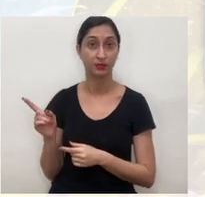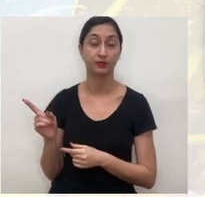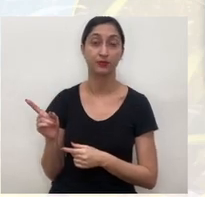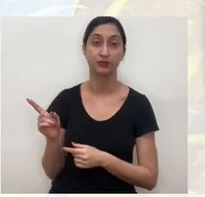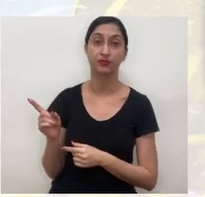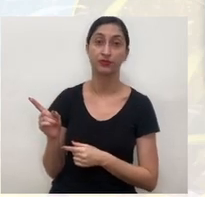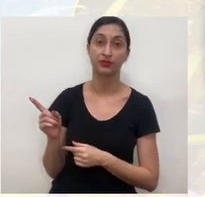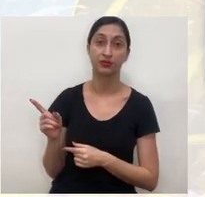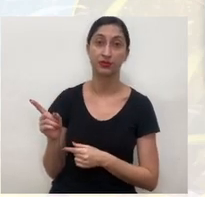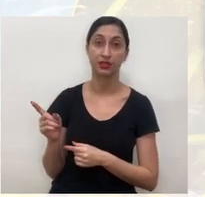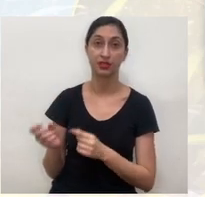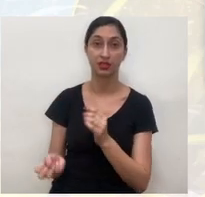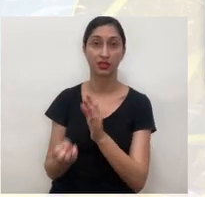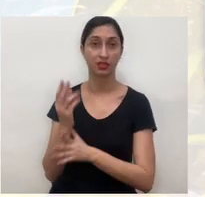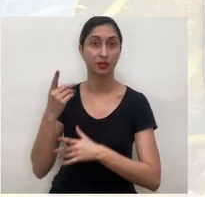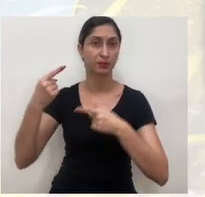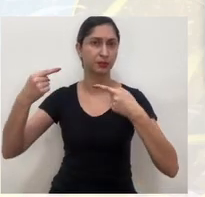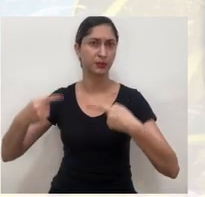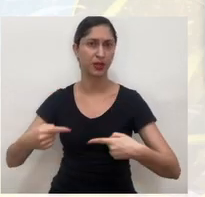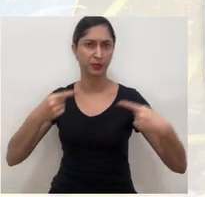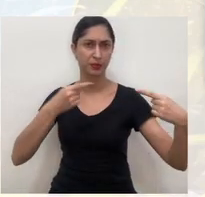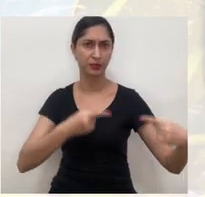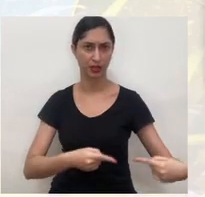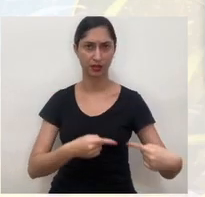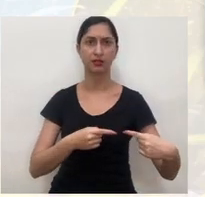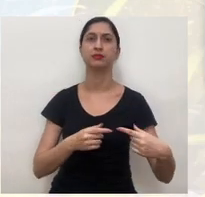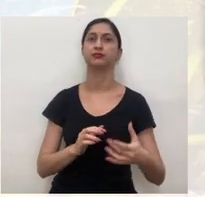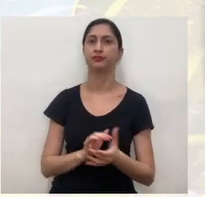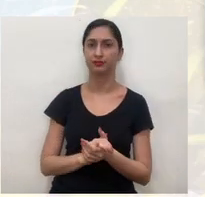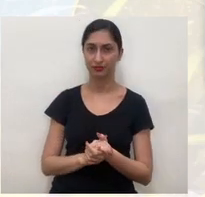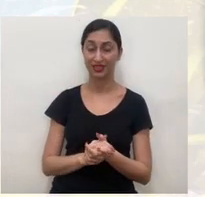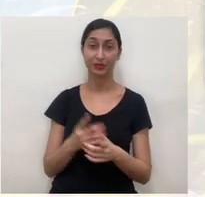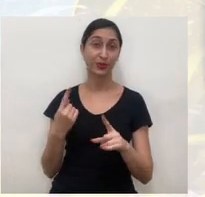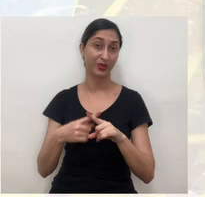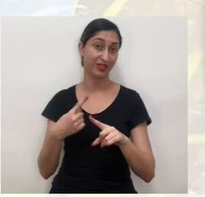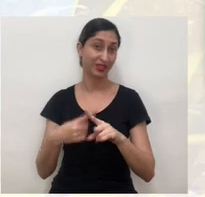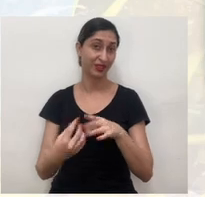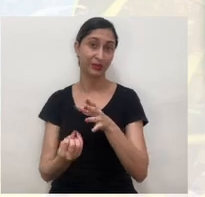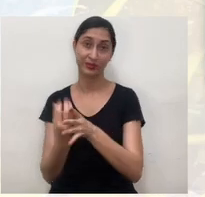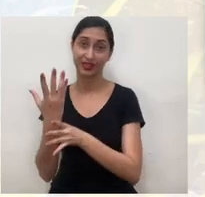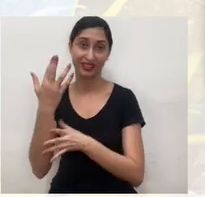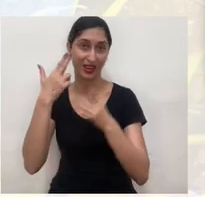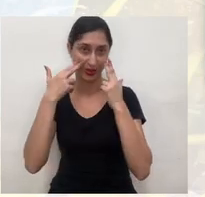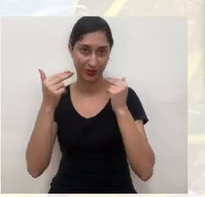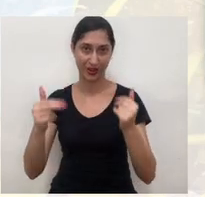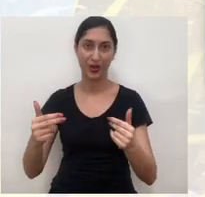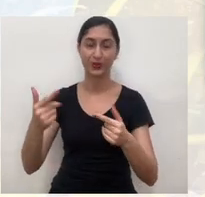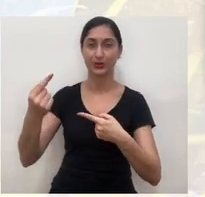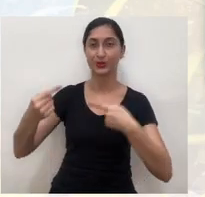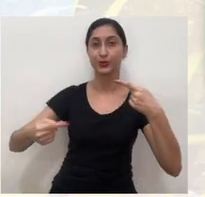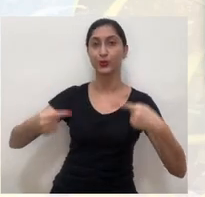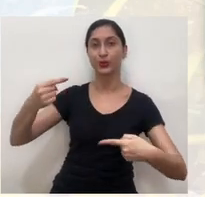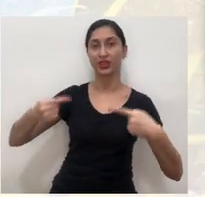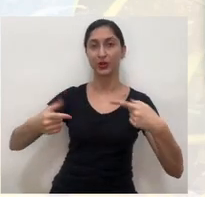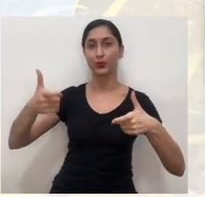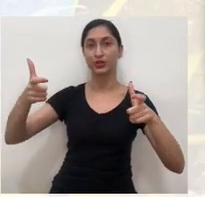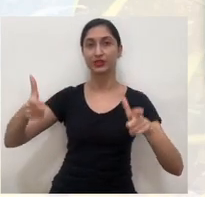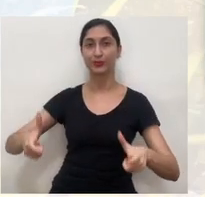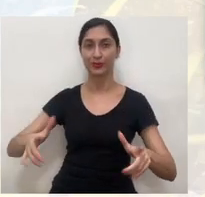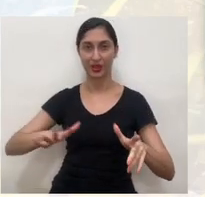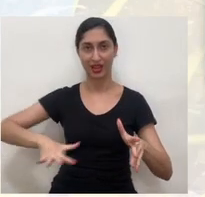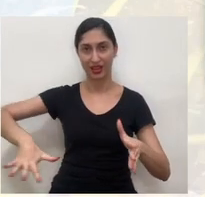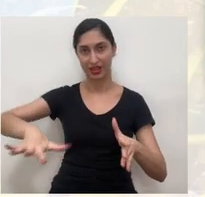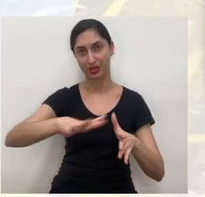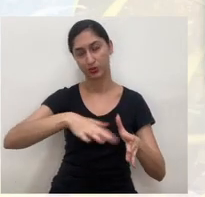estabelecendo competição entre elas, né? Porque as plantas competem entre si pelo espaço, né? E aí, ou pela